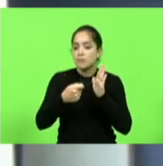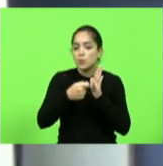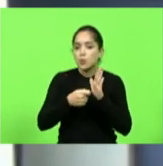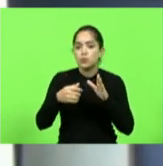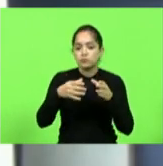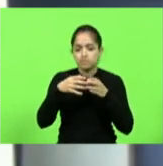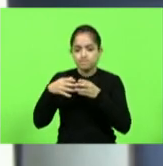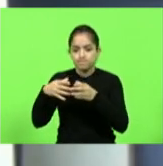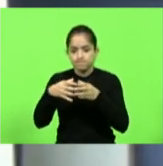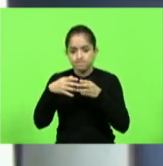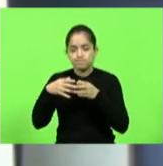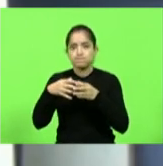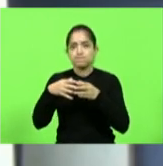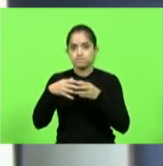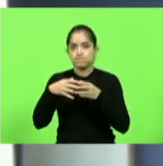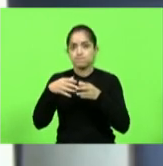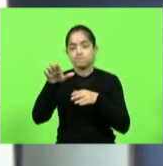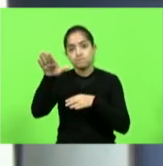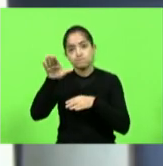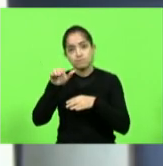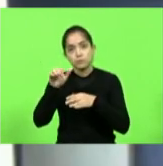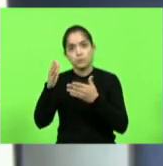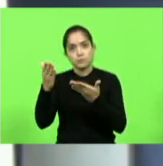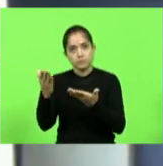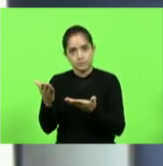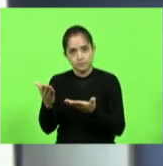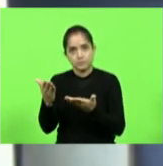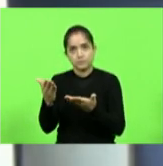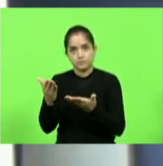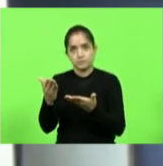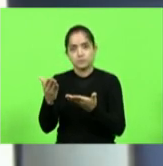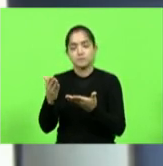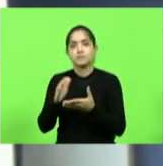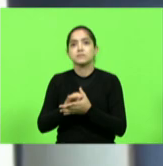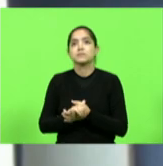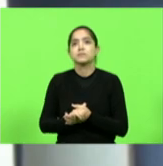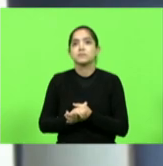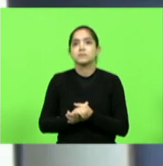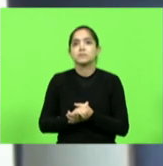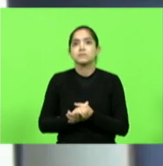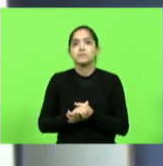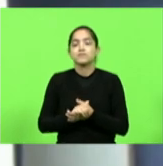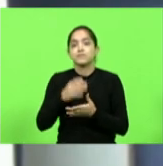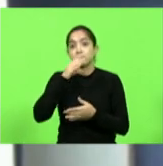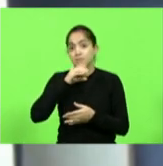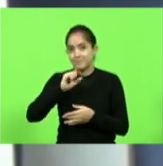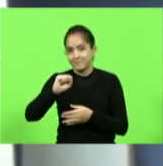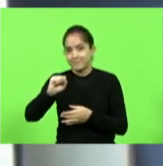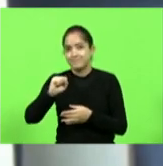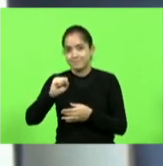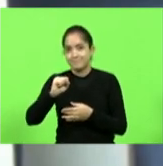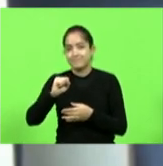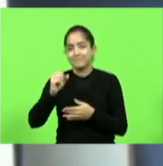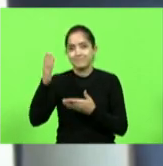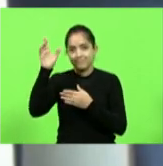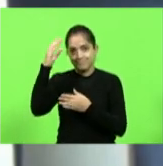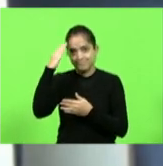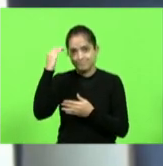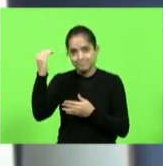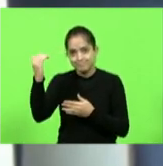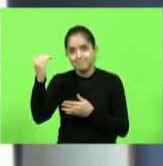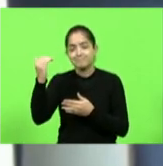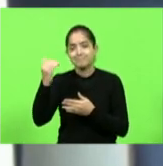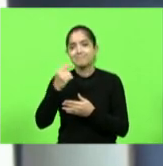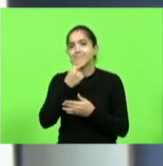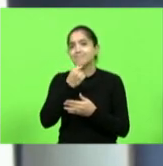eu quero chamar aqui o nosso patrono da educação brasileira, Paulo Freire, que em 1968 escreveu no Chile,